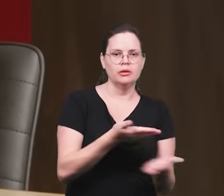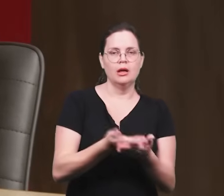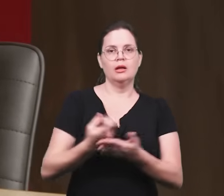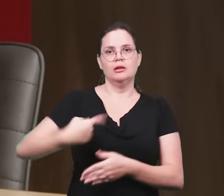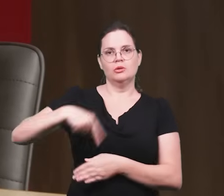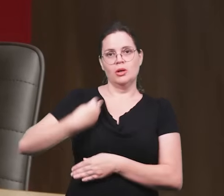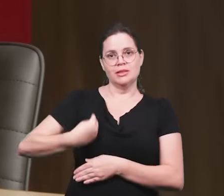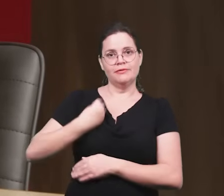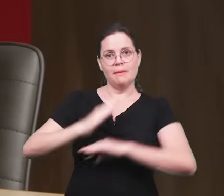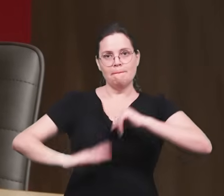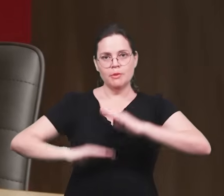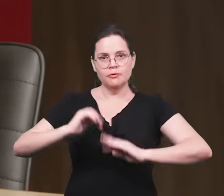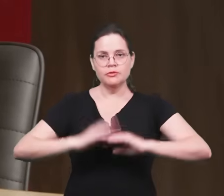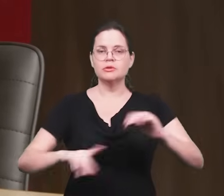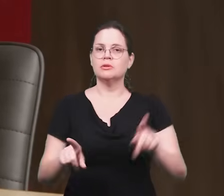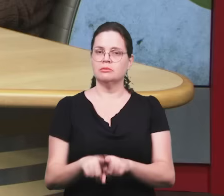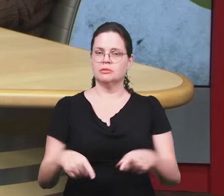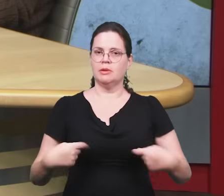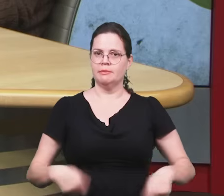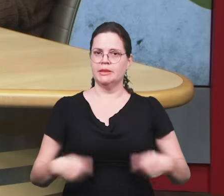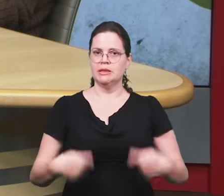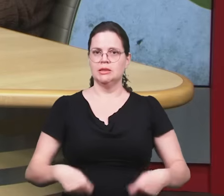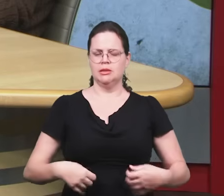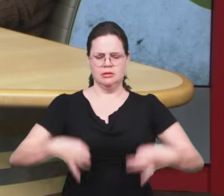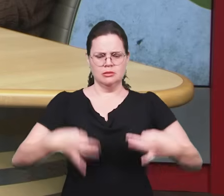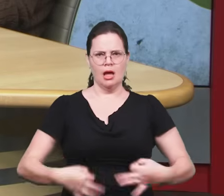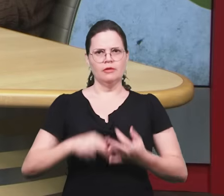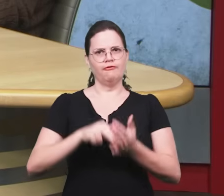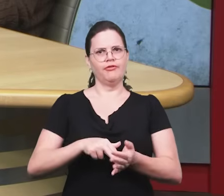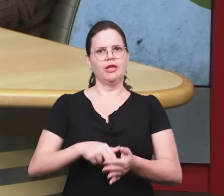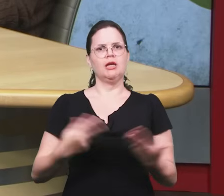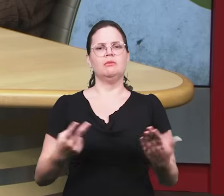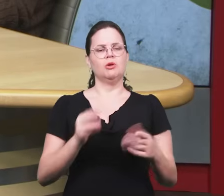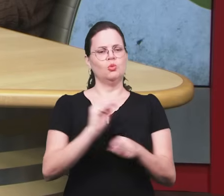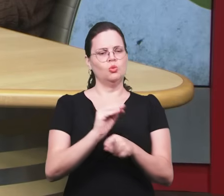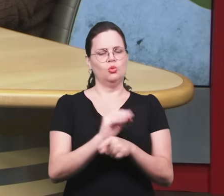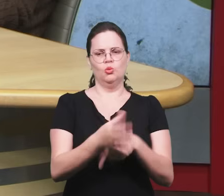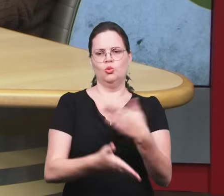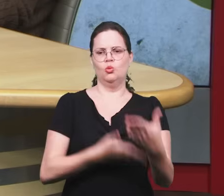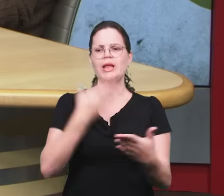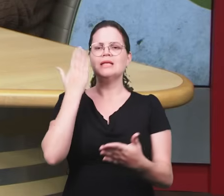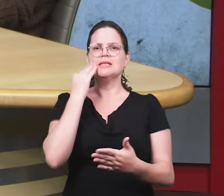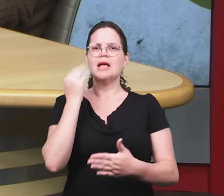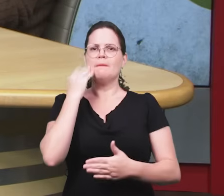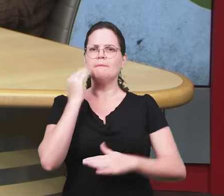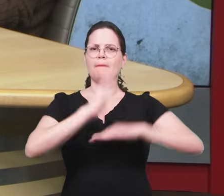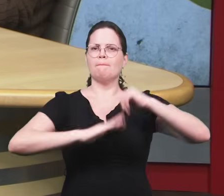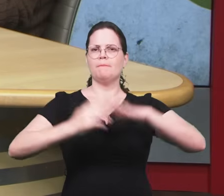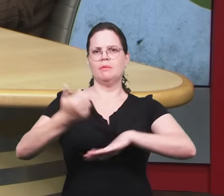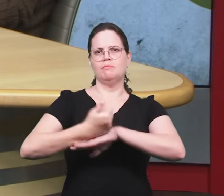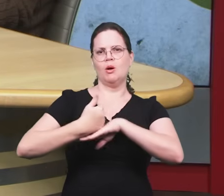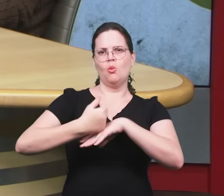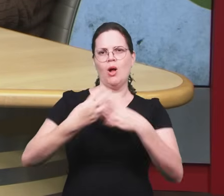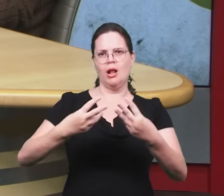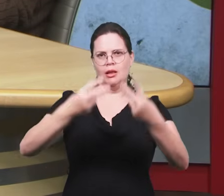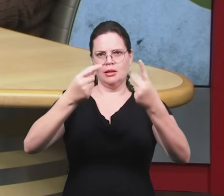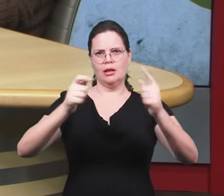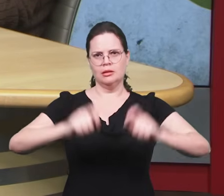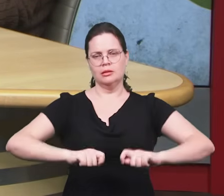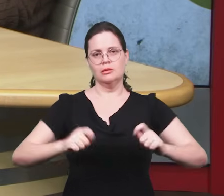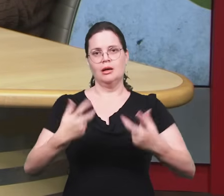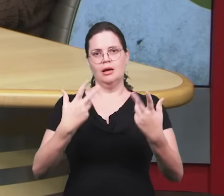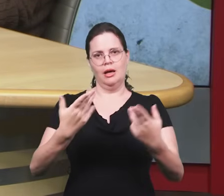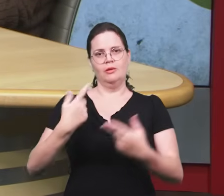vida profissional, é a firmeza, a responsabilidade, é o zelo, né, que o Senhor, até temos aprendido isso nas escolas